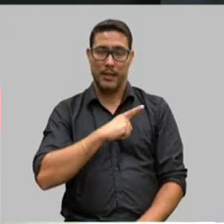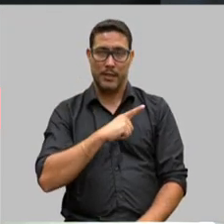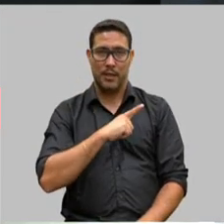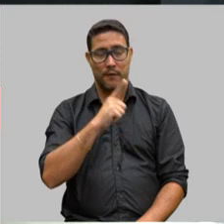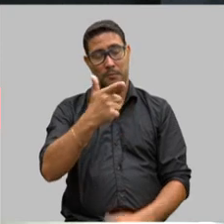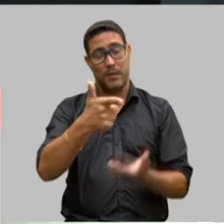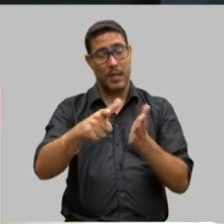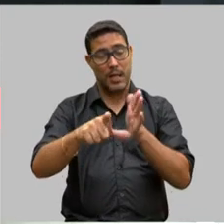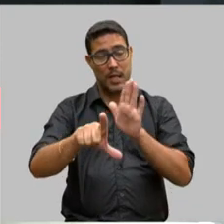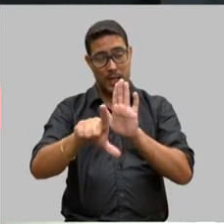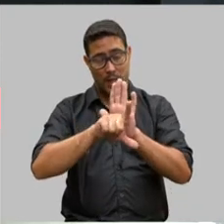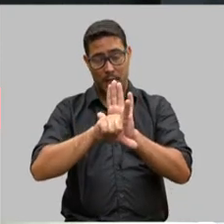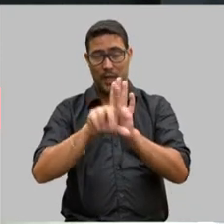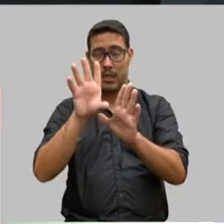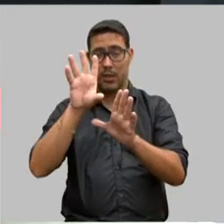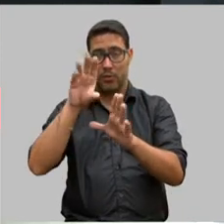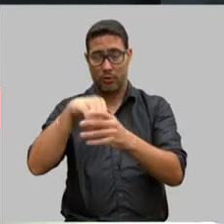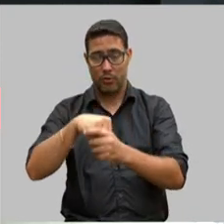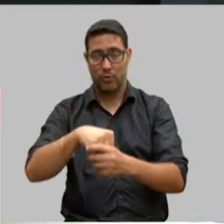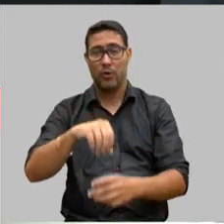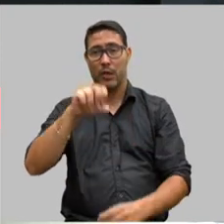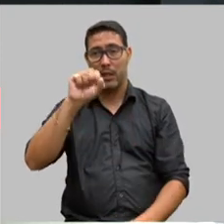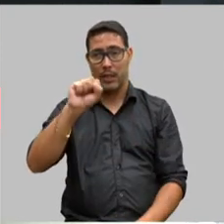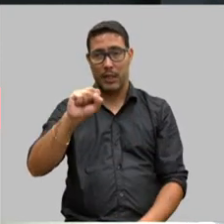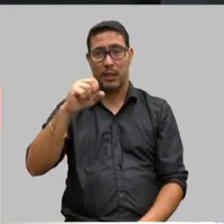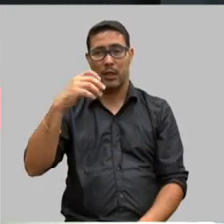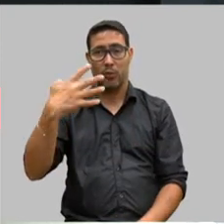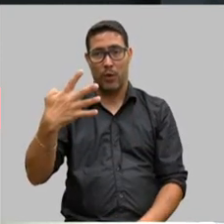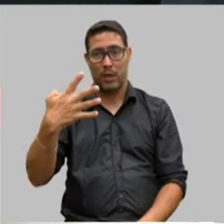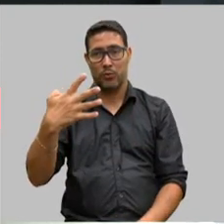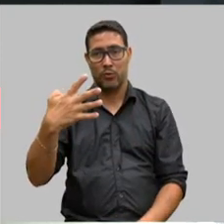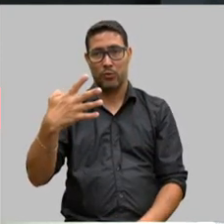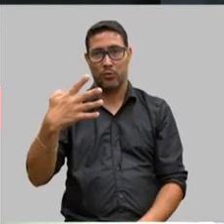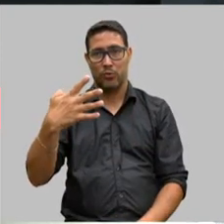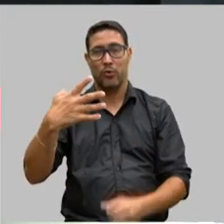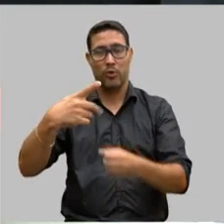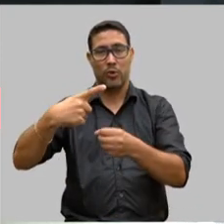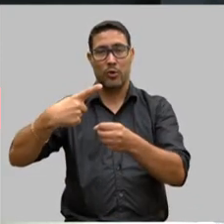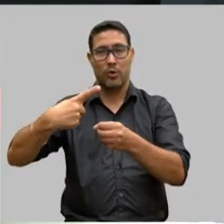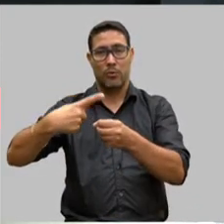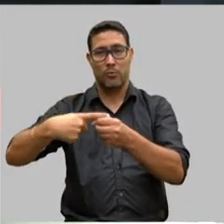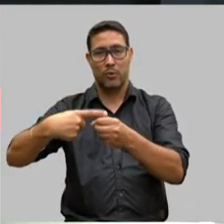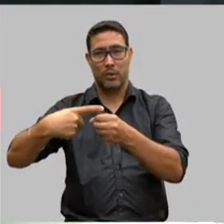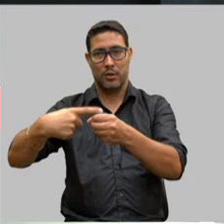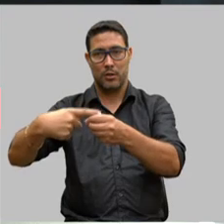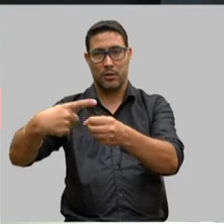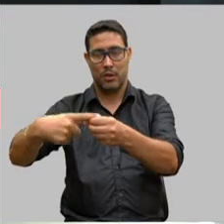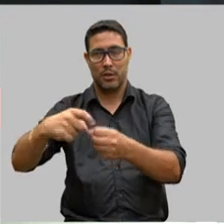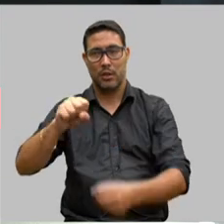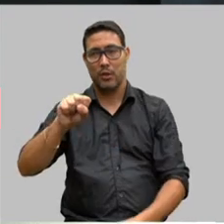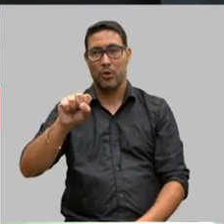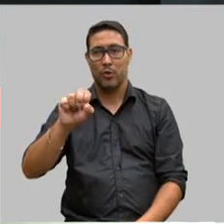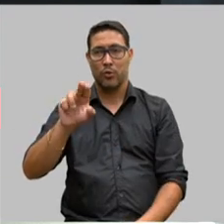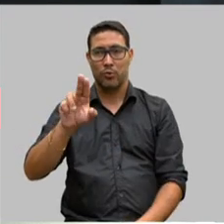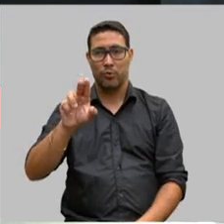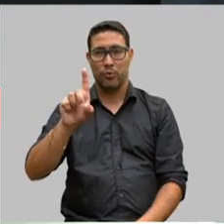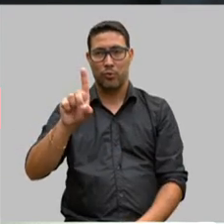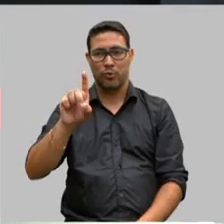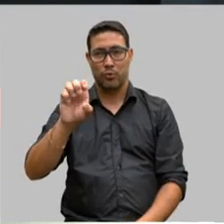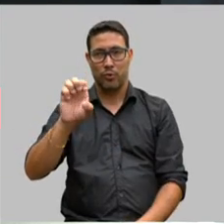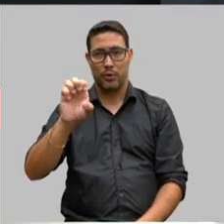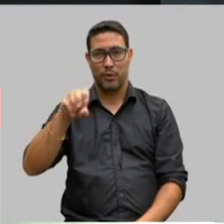incluiu 84 municípios na área de atuação da SUDENE. Né? Estou vendo aqui o